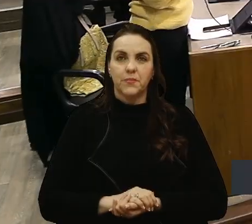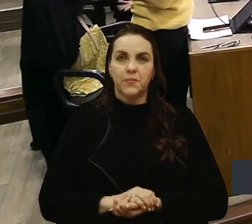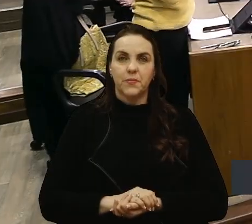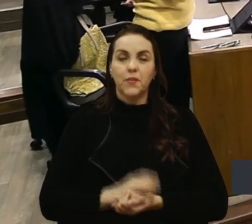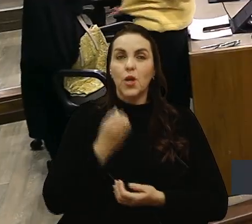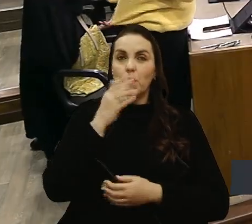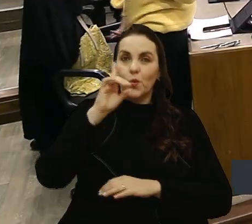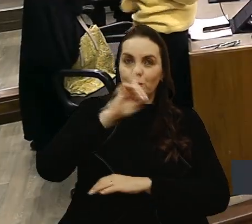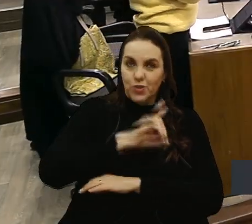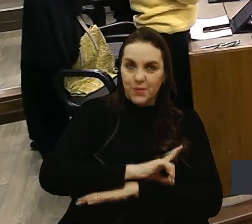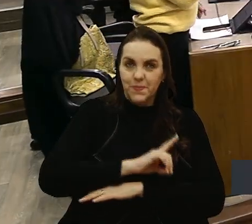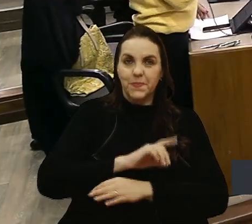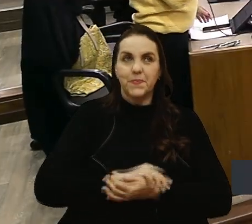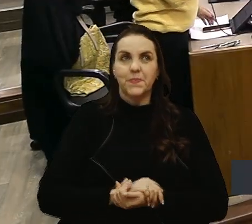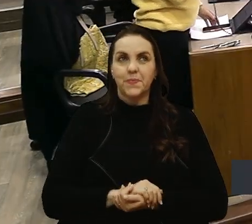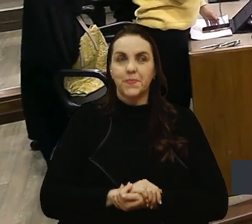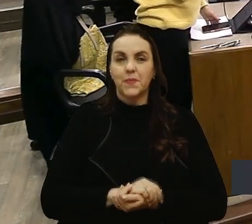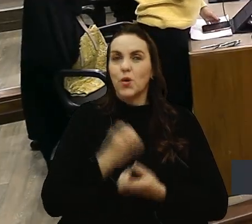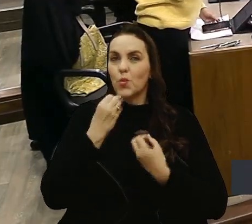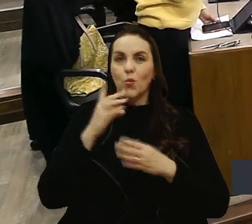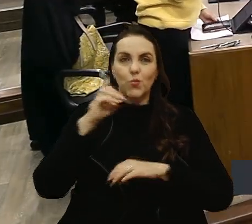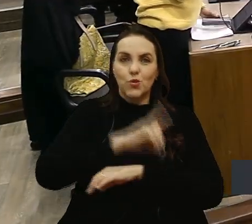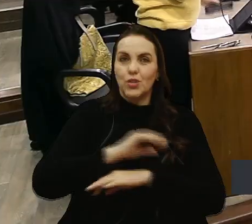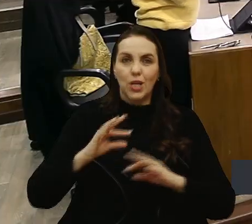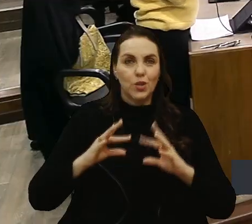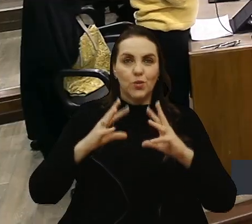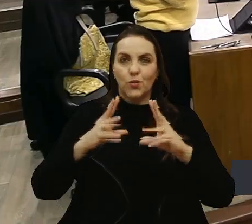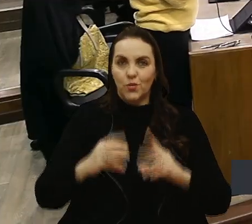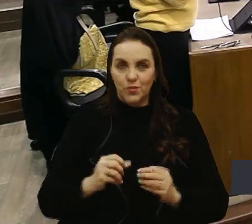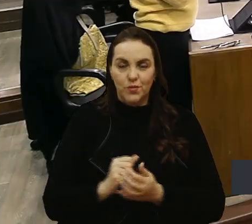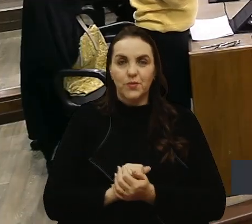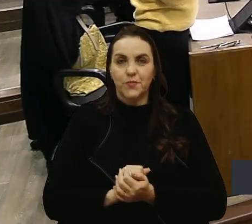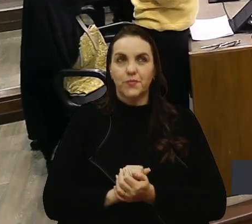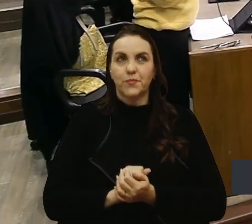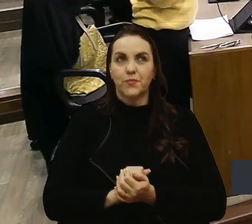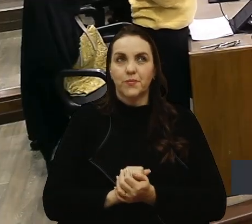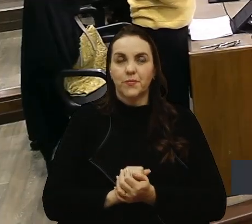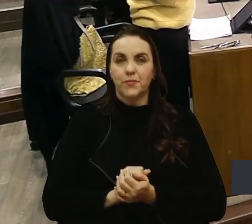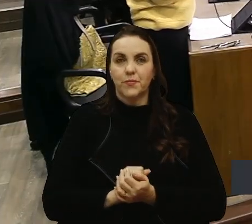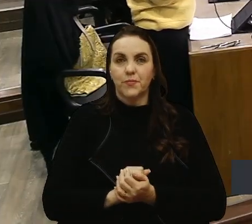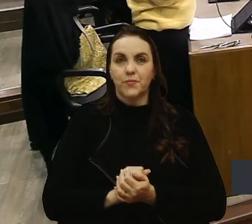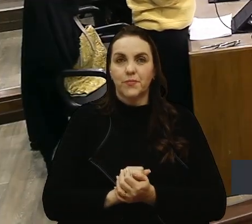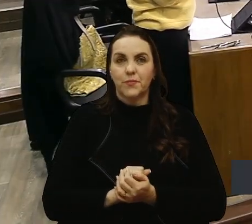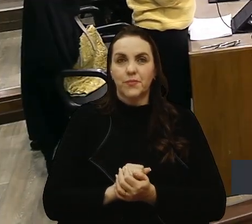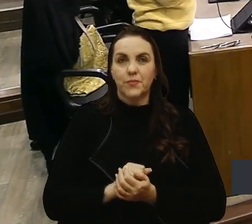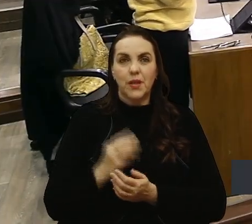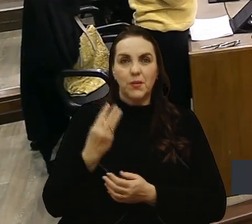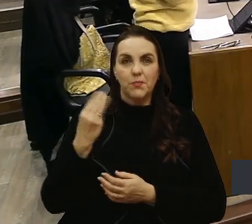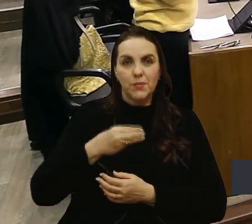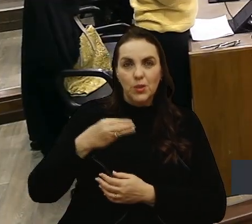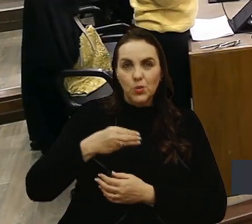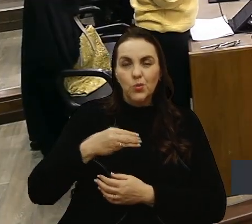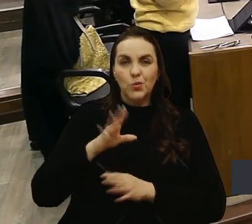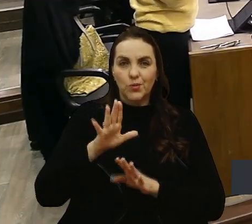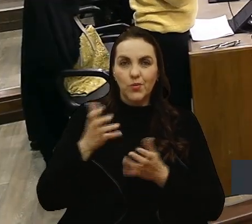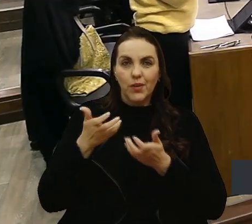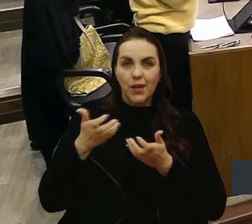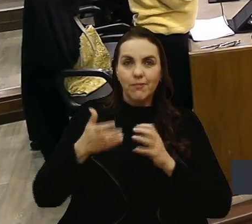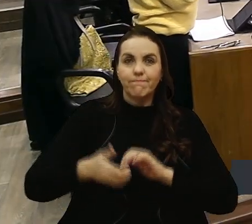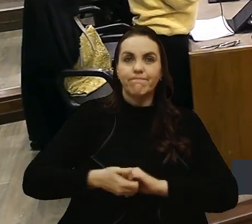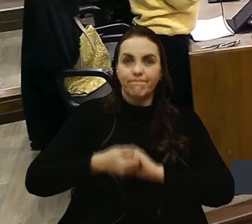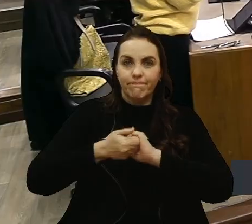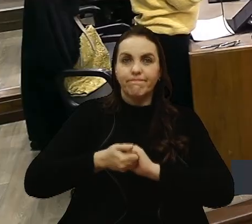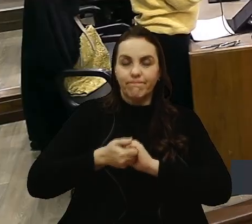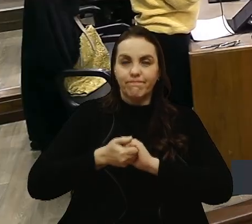Bom dia. Bom dia a todos e a todas. Nesse minutinho, eu quero fazer uma saudação